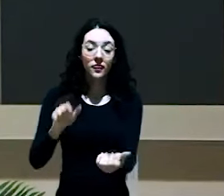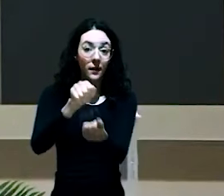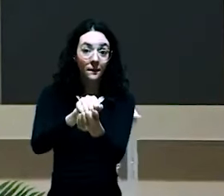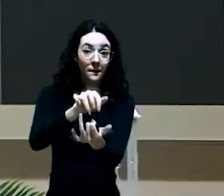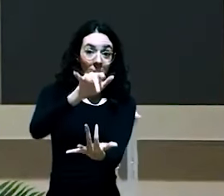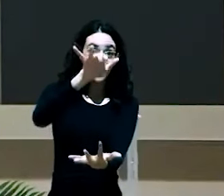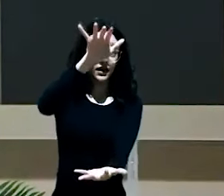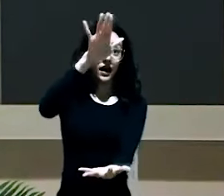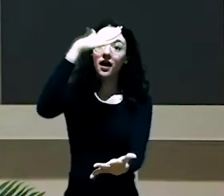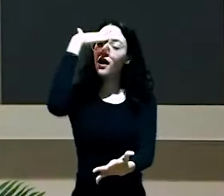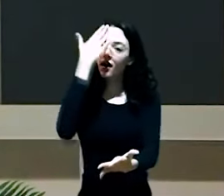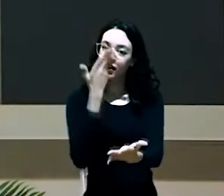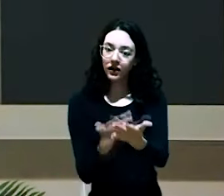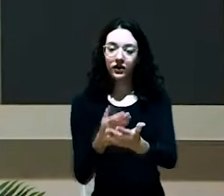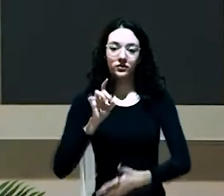que ser crido.